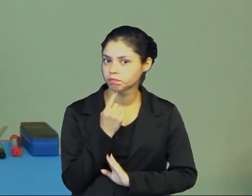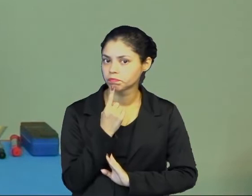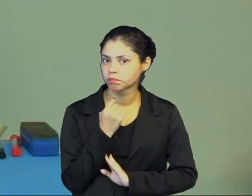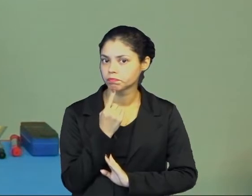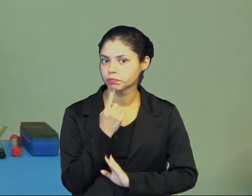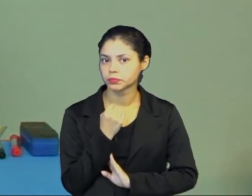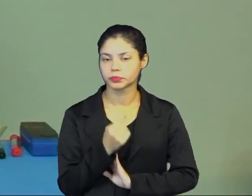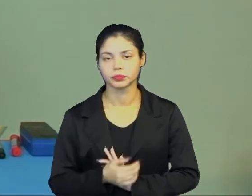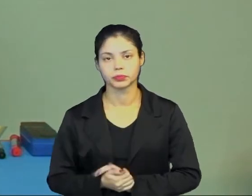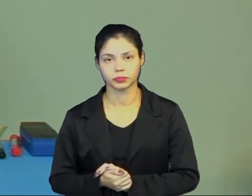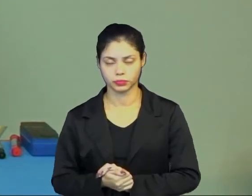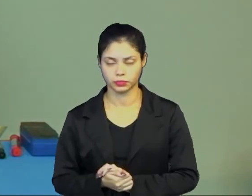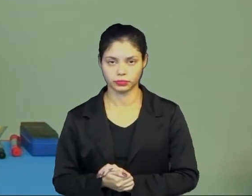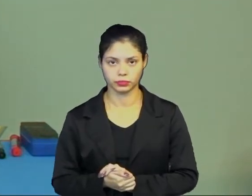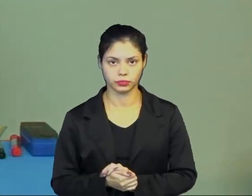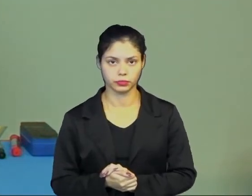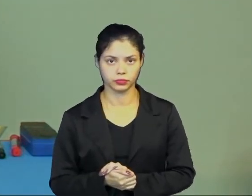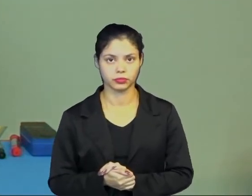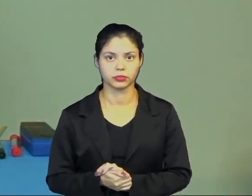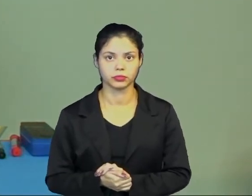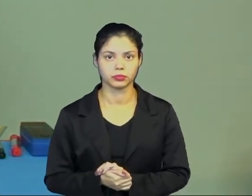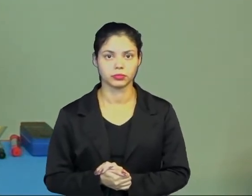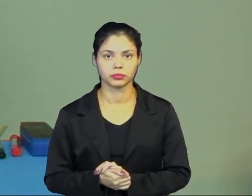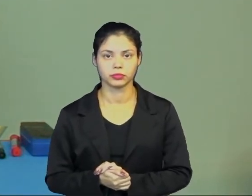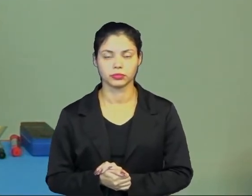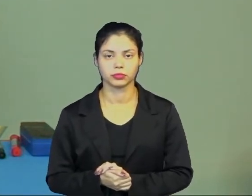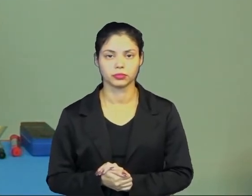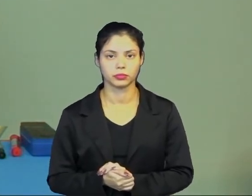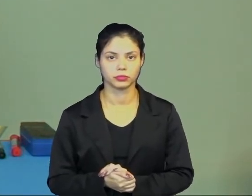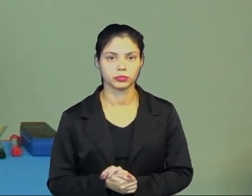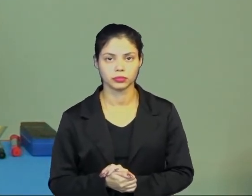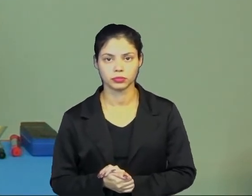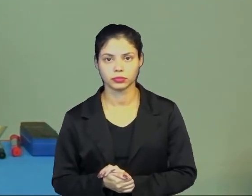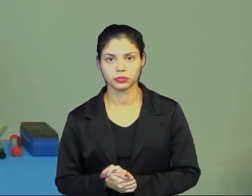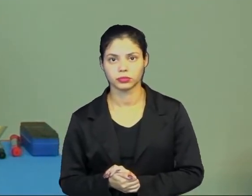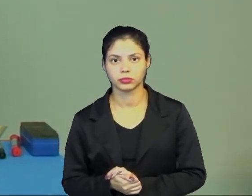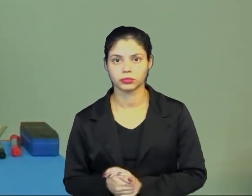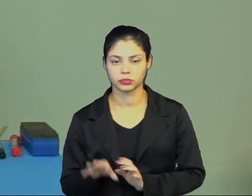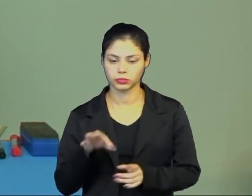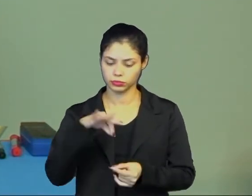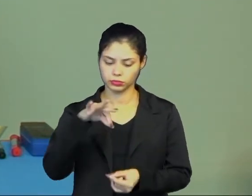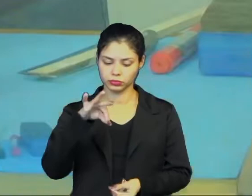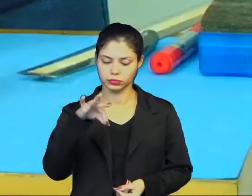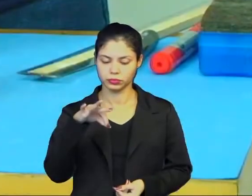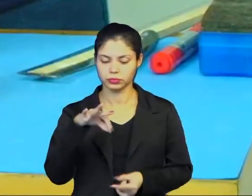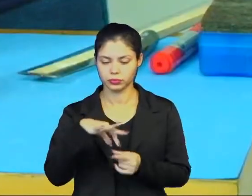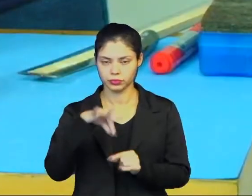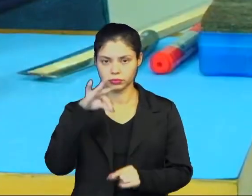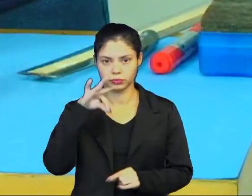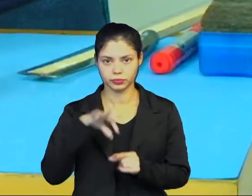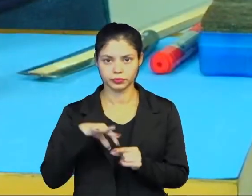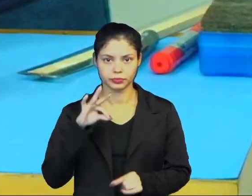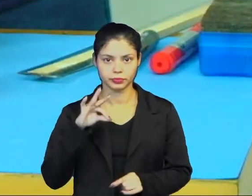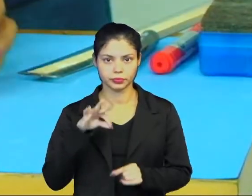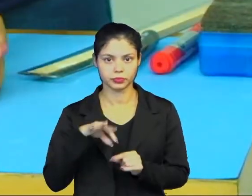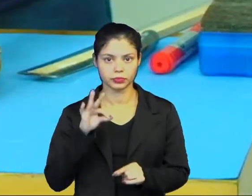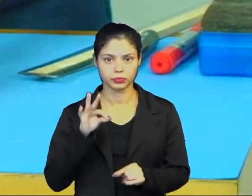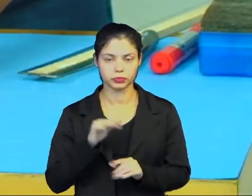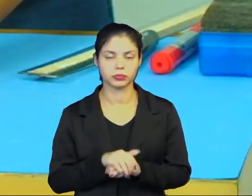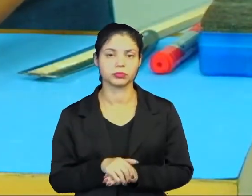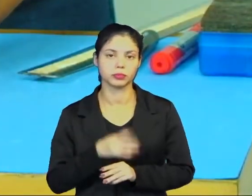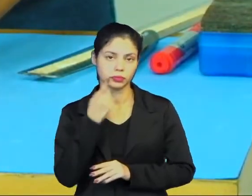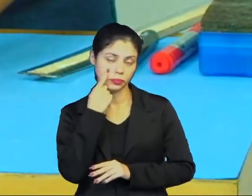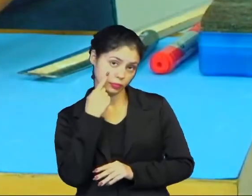vermelhas, olha só, e uma coleção de palitos, palitinhos.